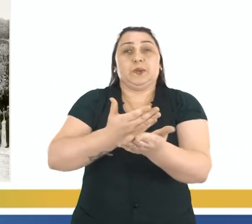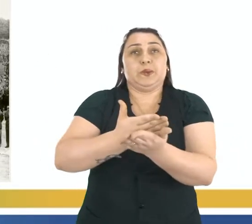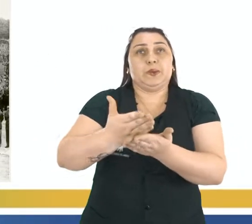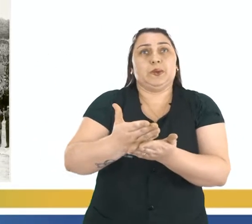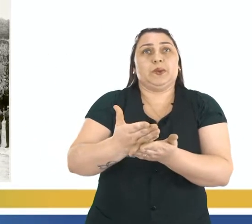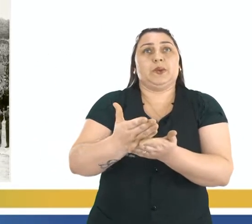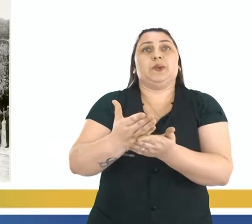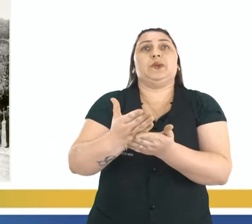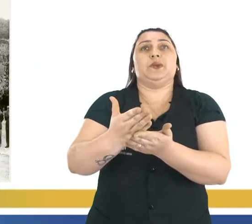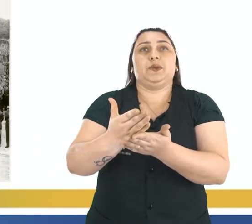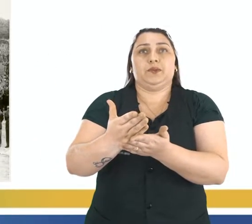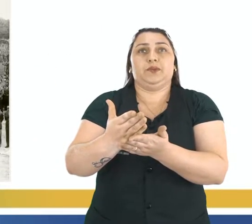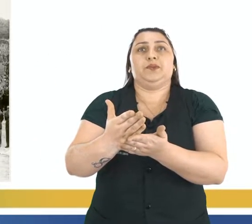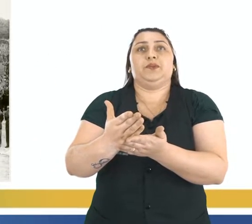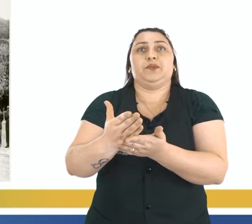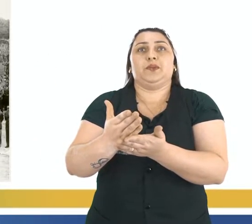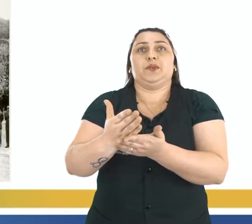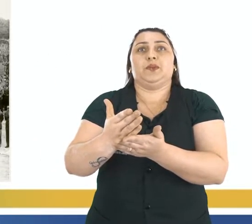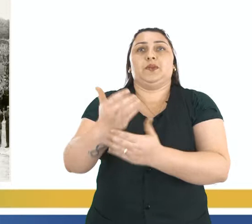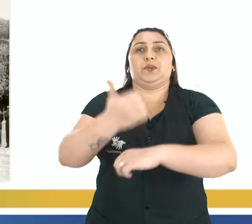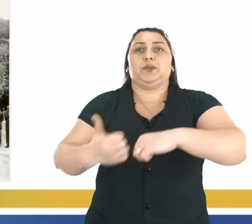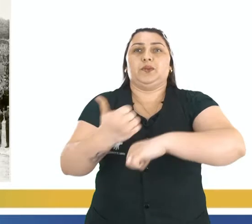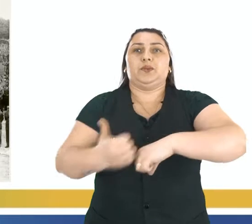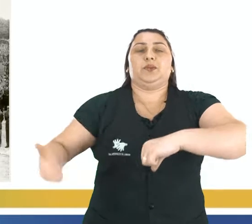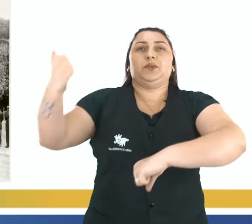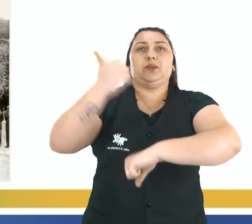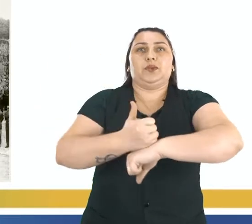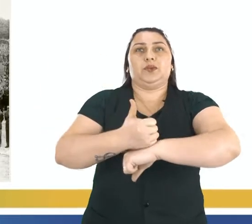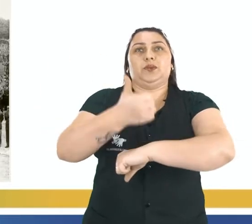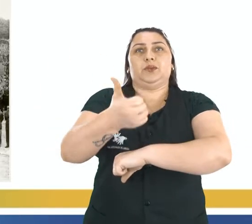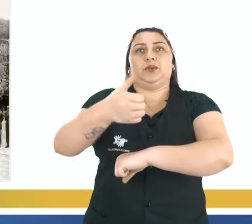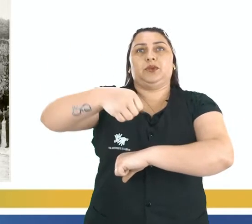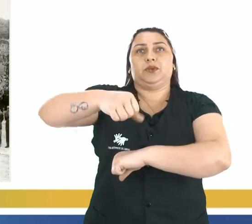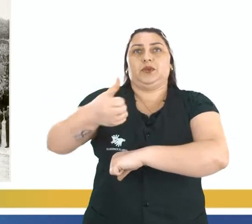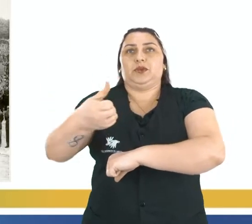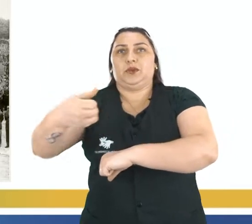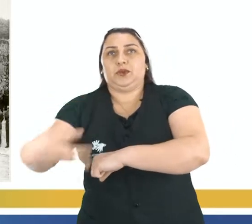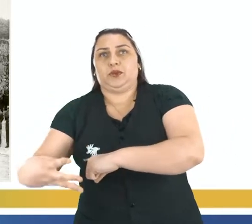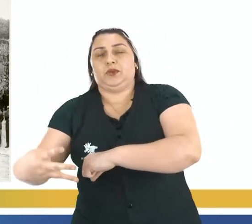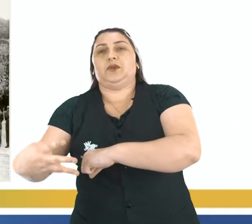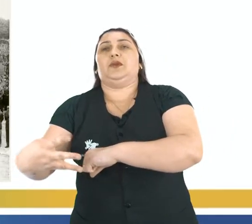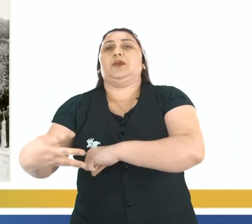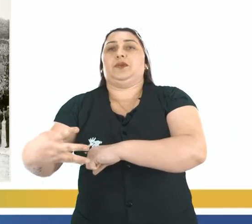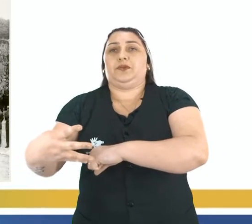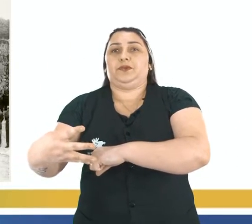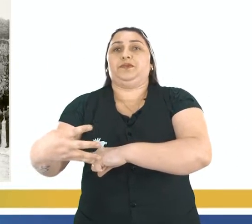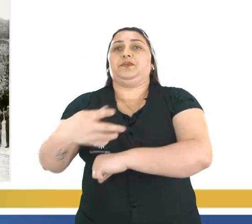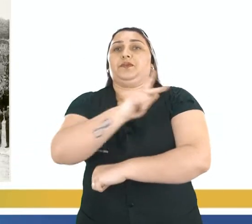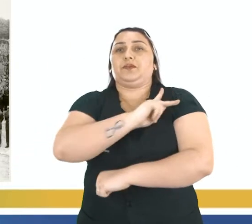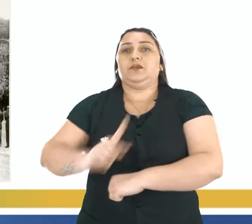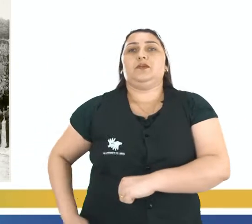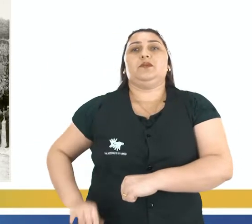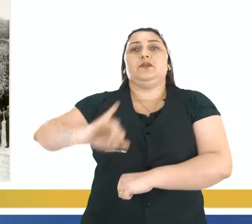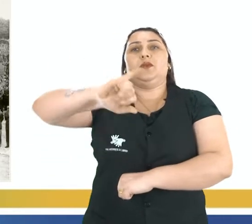iniciada por um golpe civil-militar realizado em 1964 contra o então presidente João